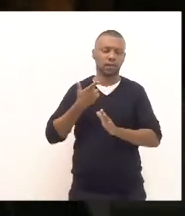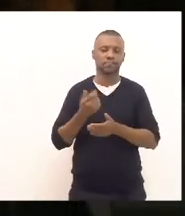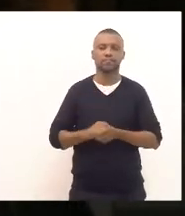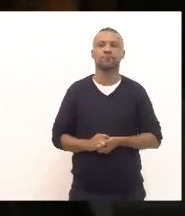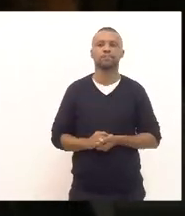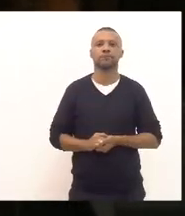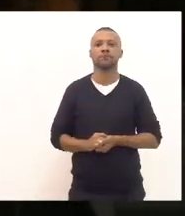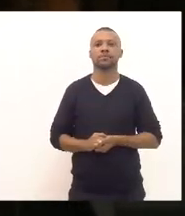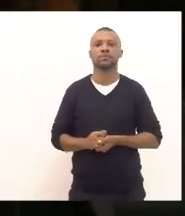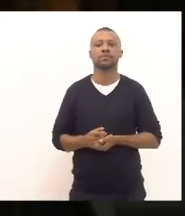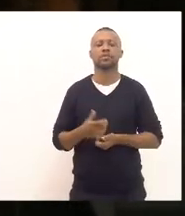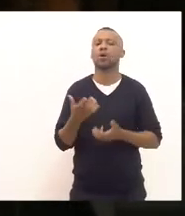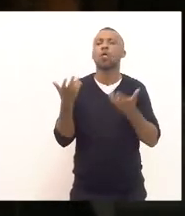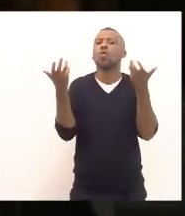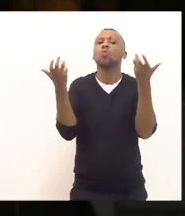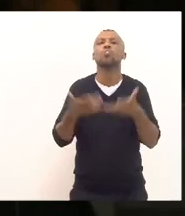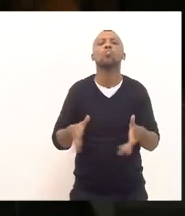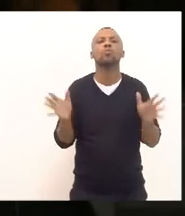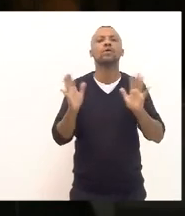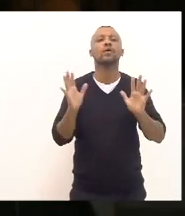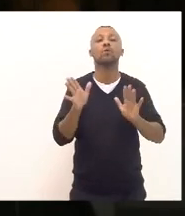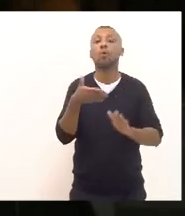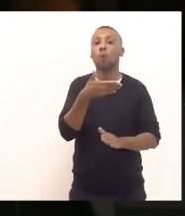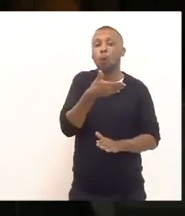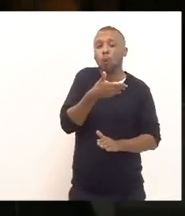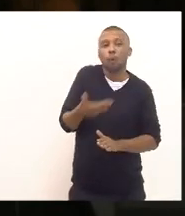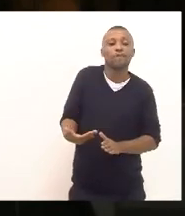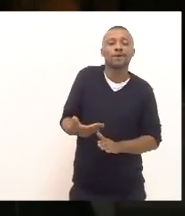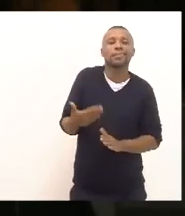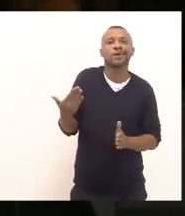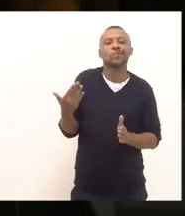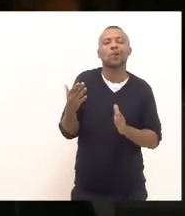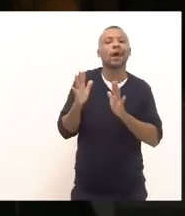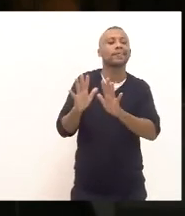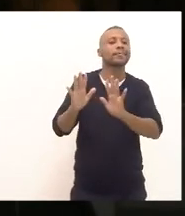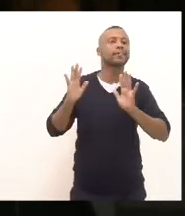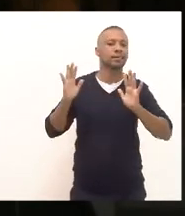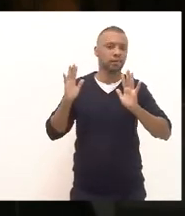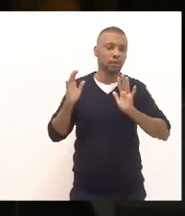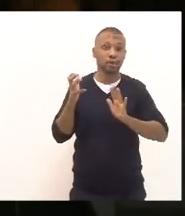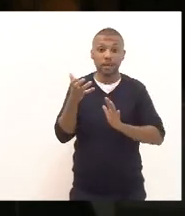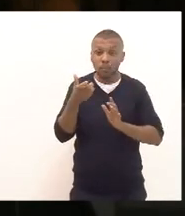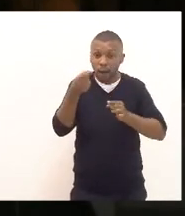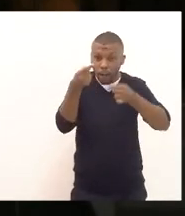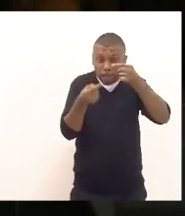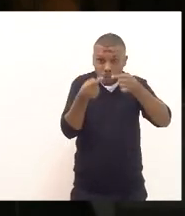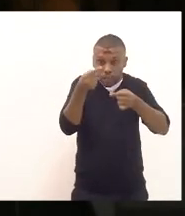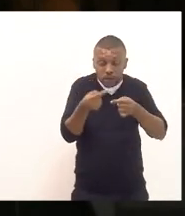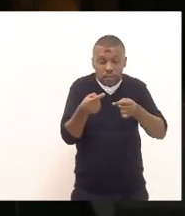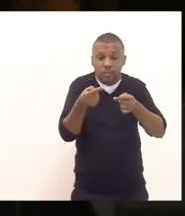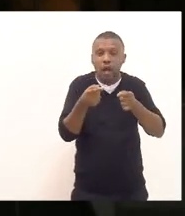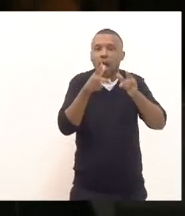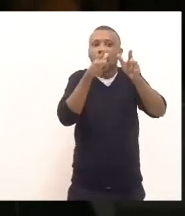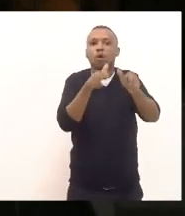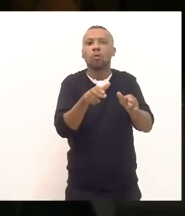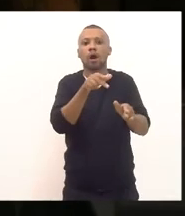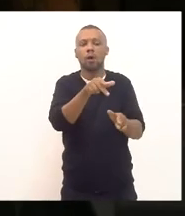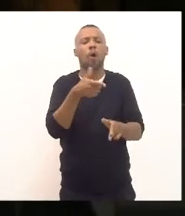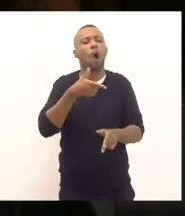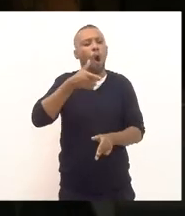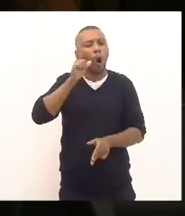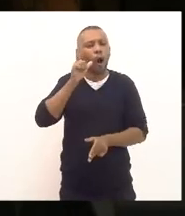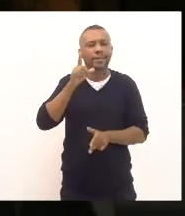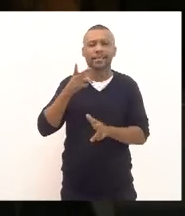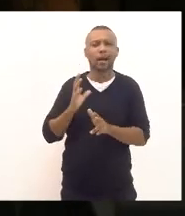forma nós não queremos um governador eu não quero um governador assim eu quero uma política desta como